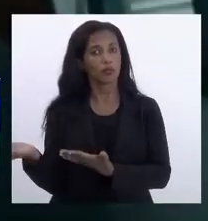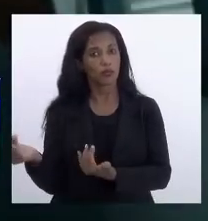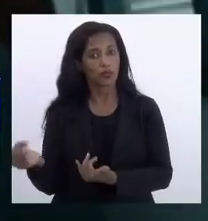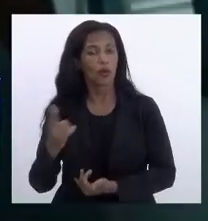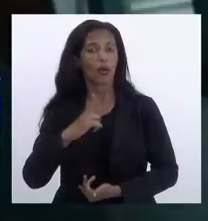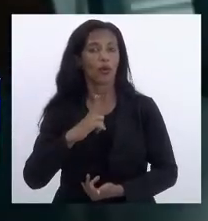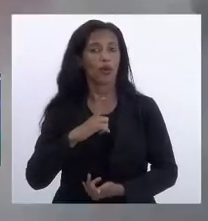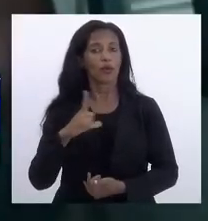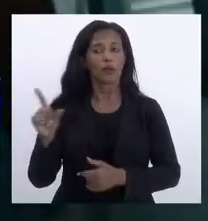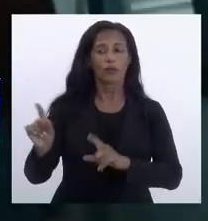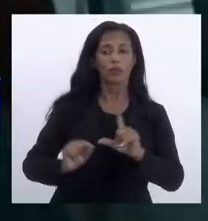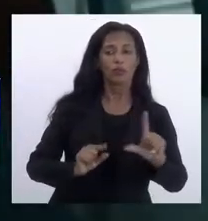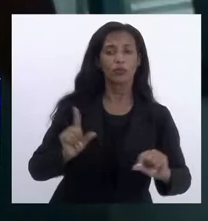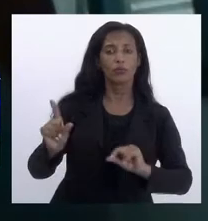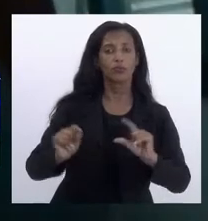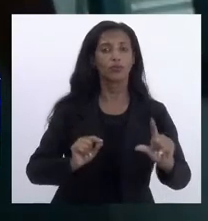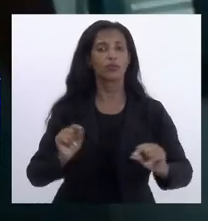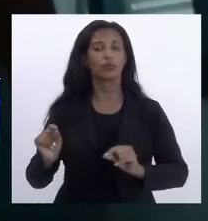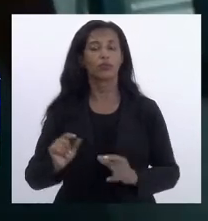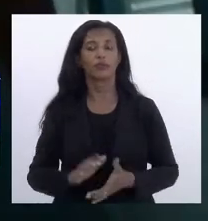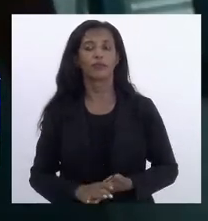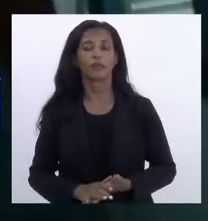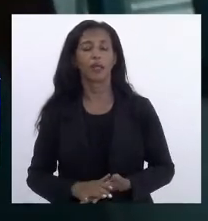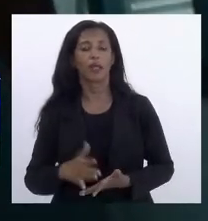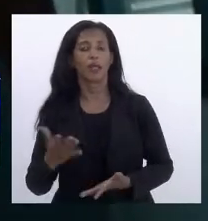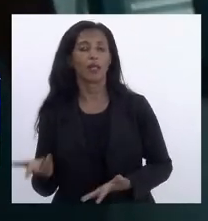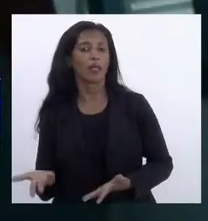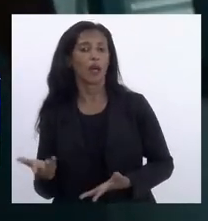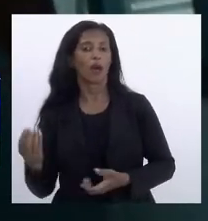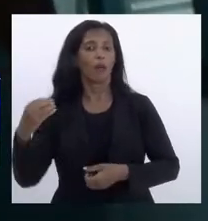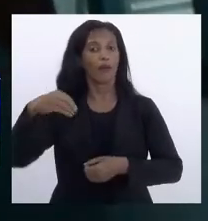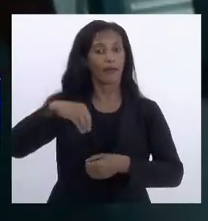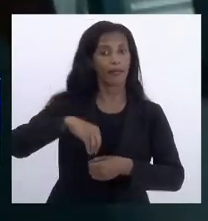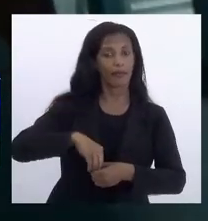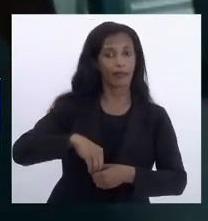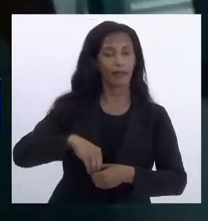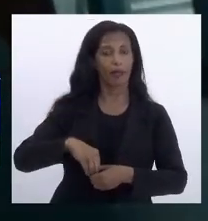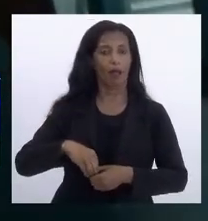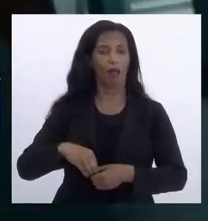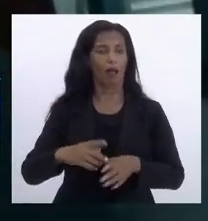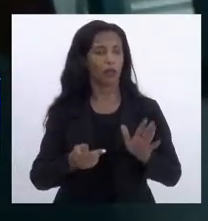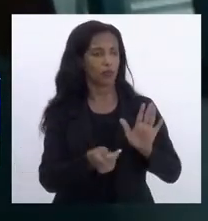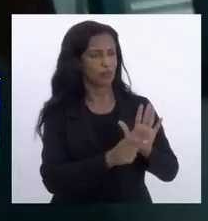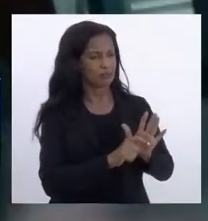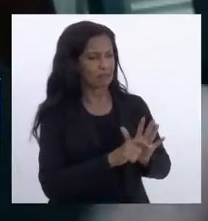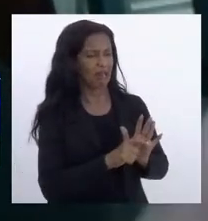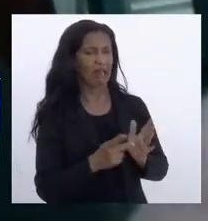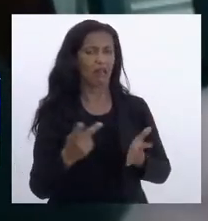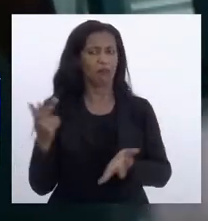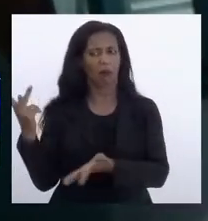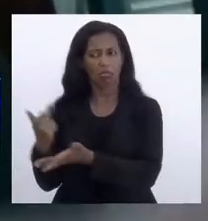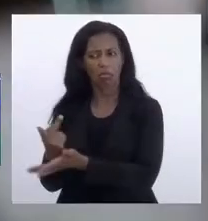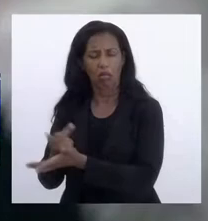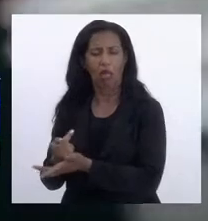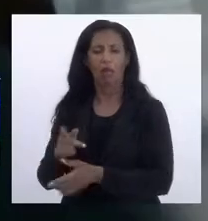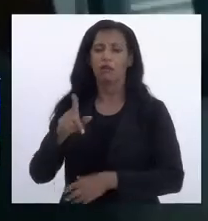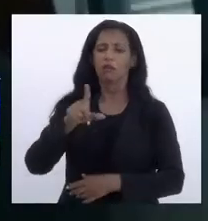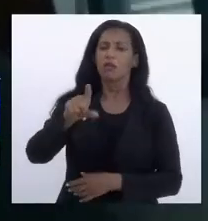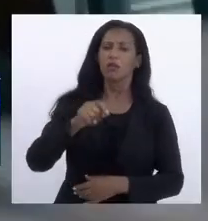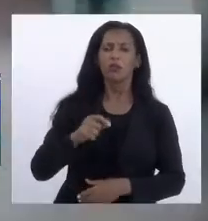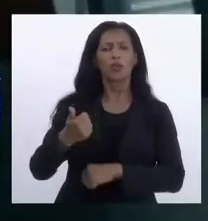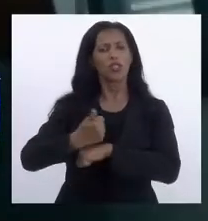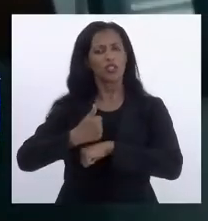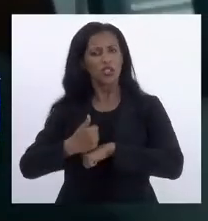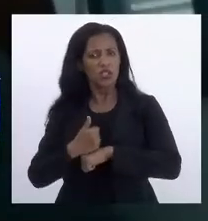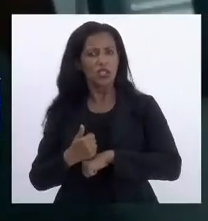ter uma alternativa que não embarcar no tráfico, na delinquência, uma alternativa